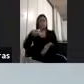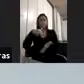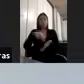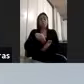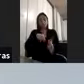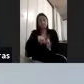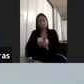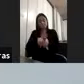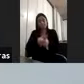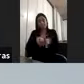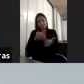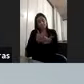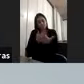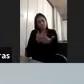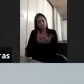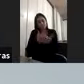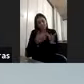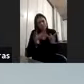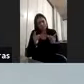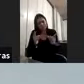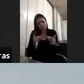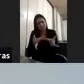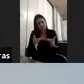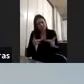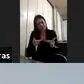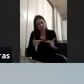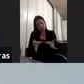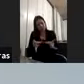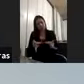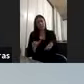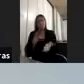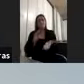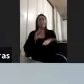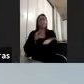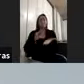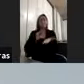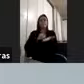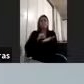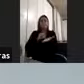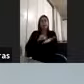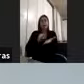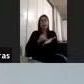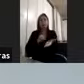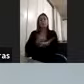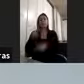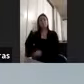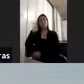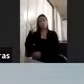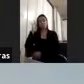essa investigação. A Renault não tem fundamento para essas demissões. Nós vamos acionar todas as